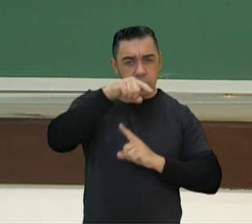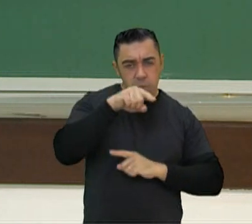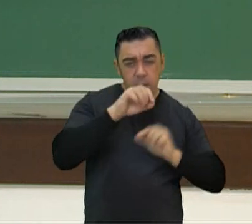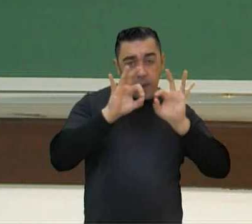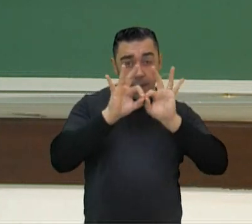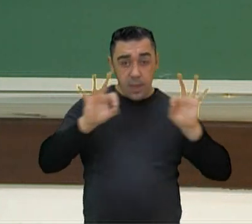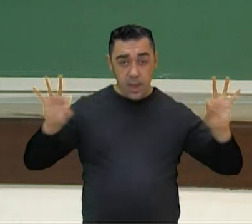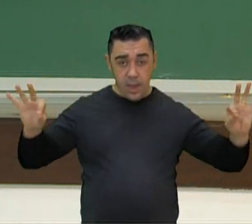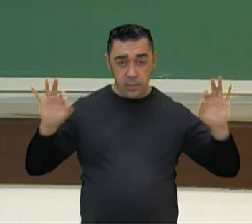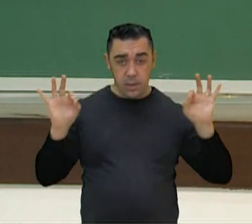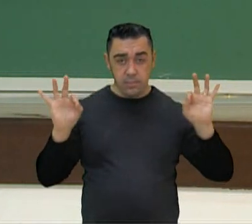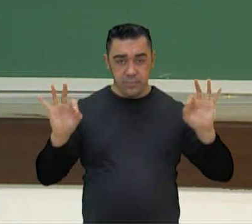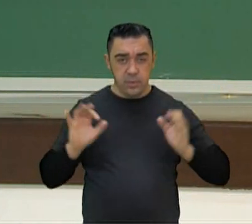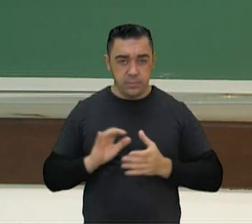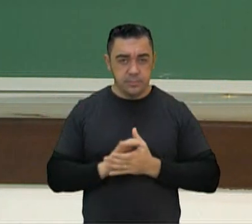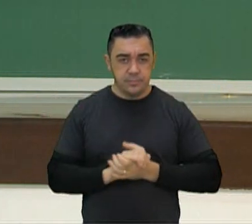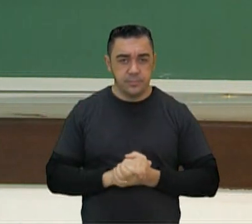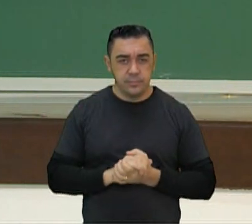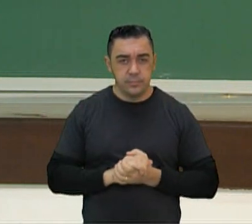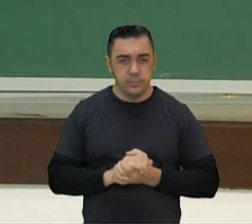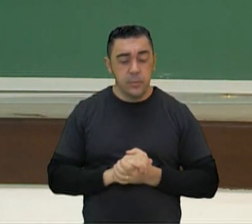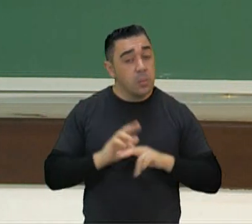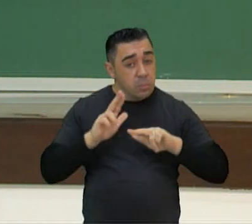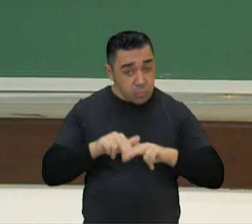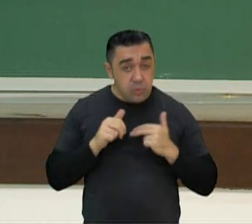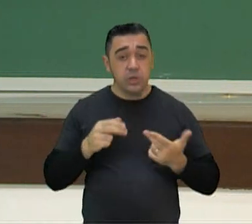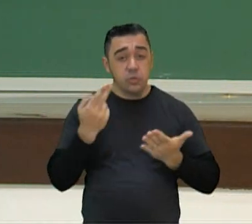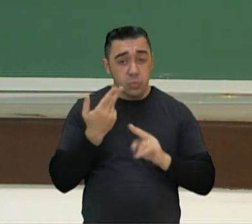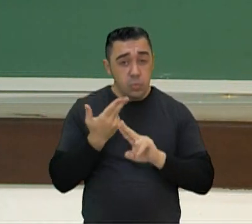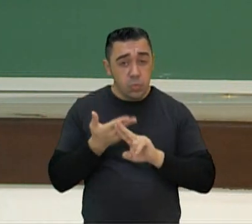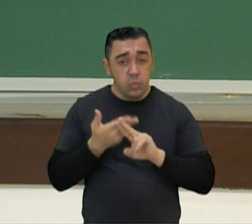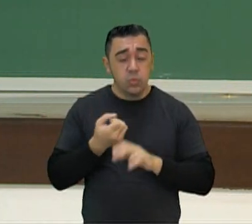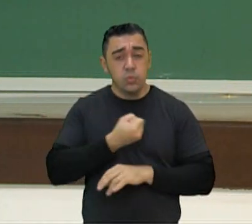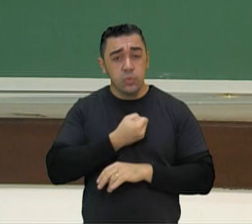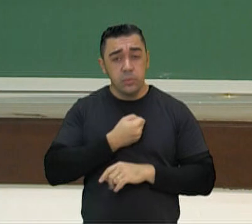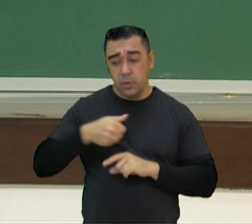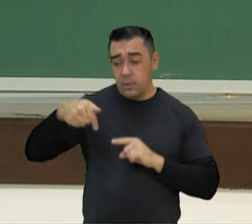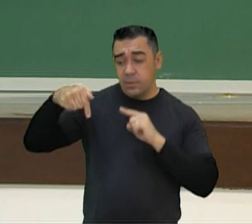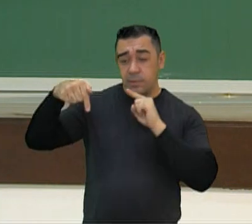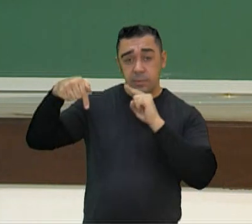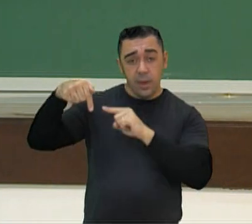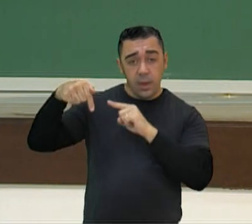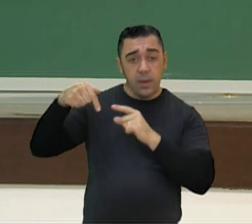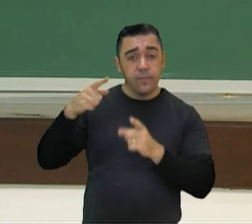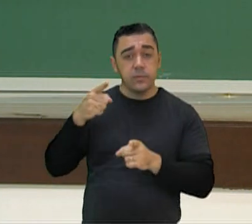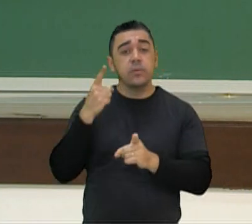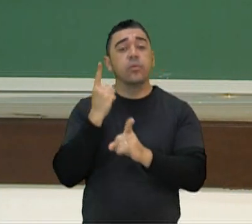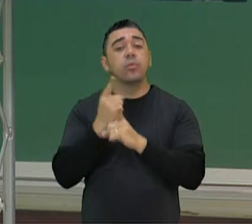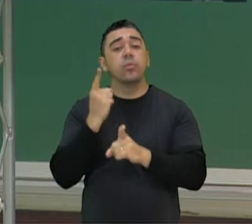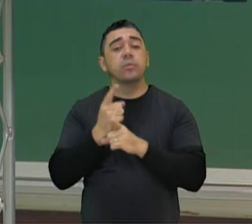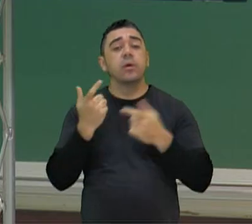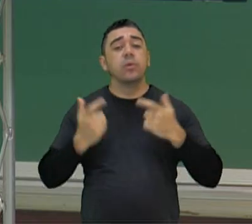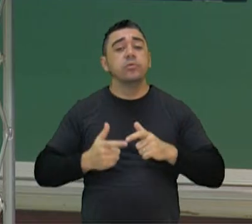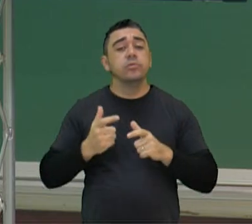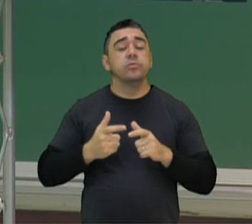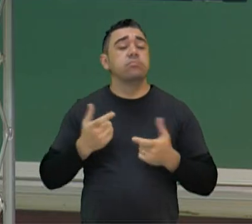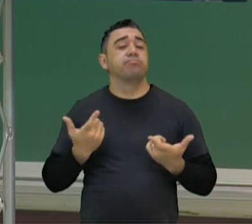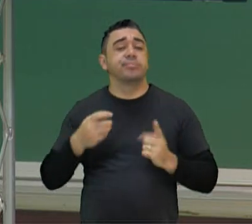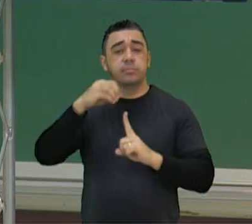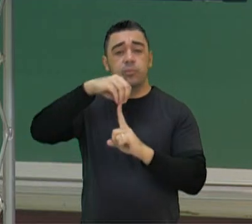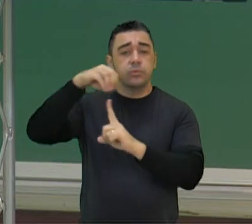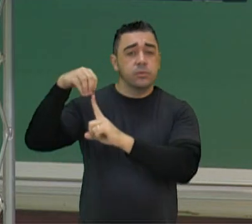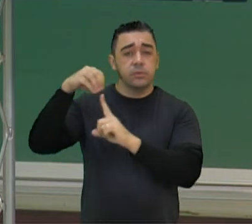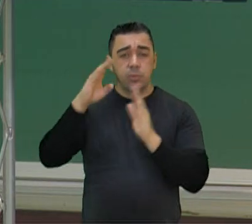reta numérica. Para isso servem os números racionais, para que você possa identificar uma posição entre os